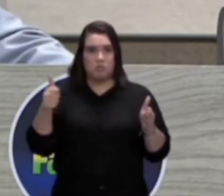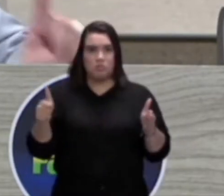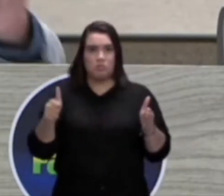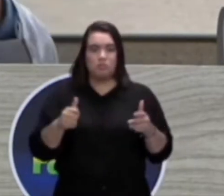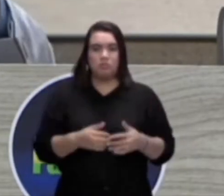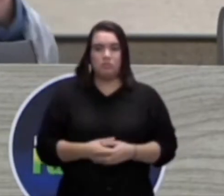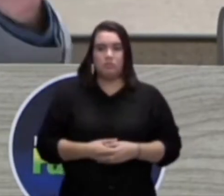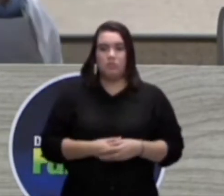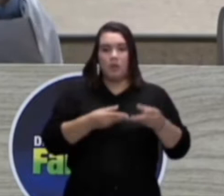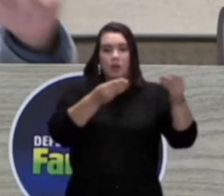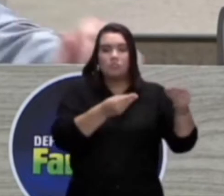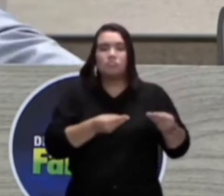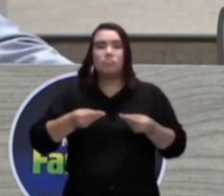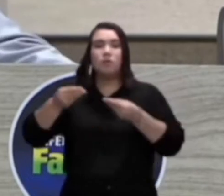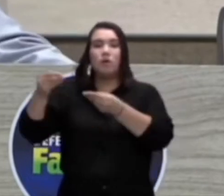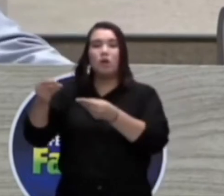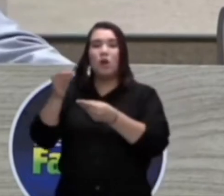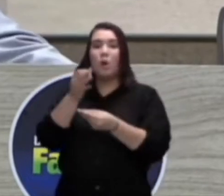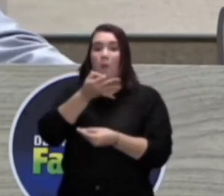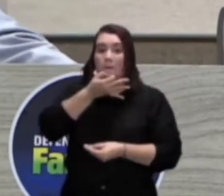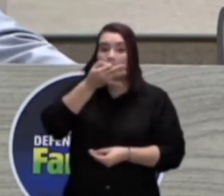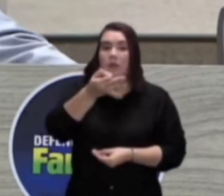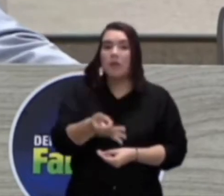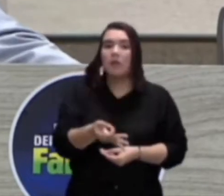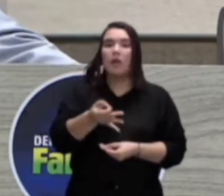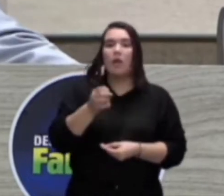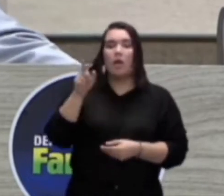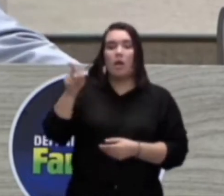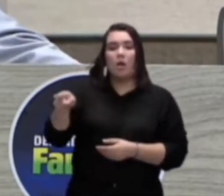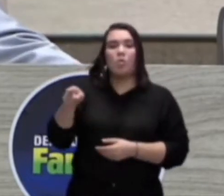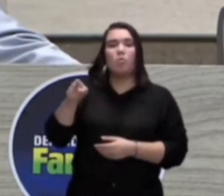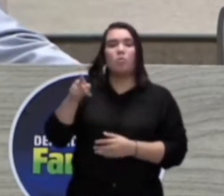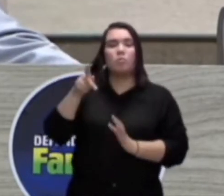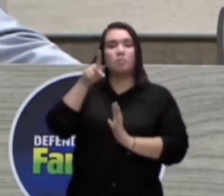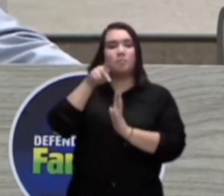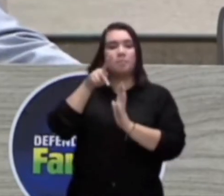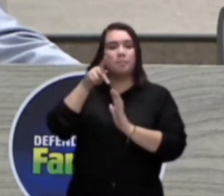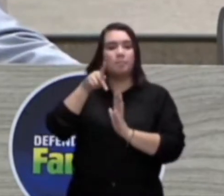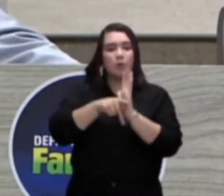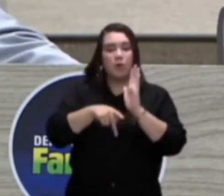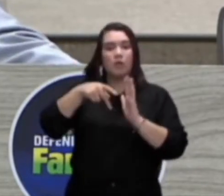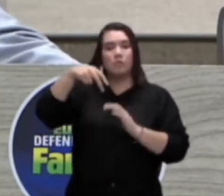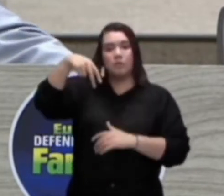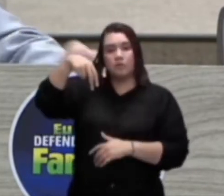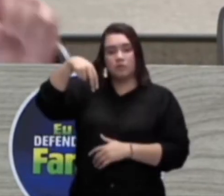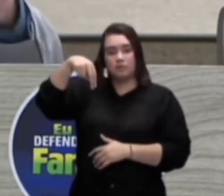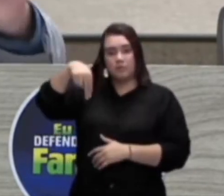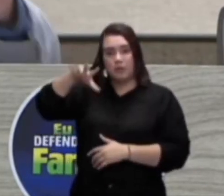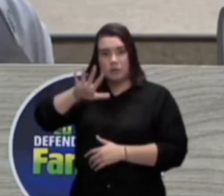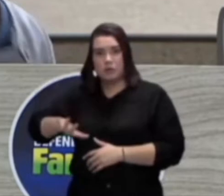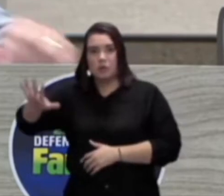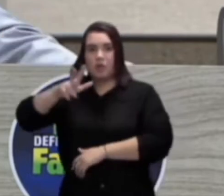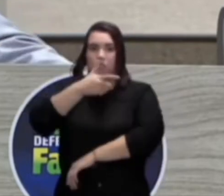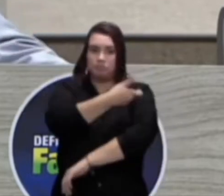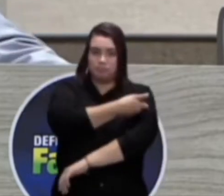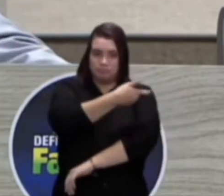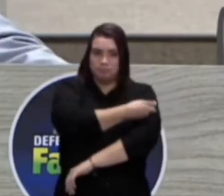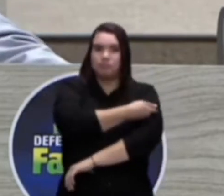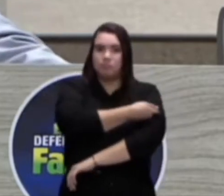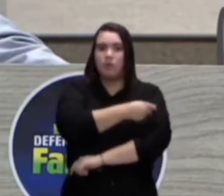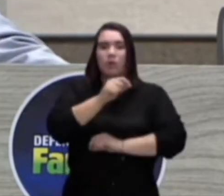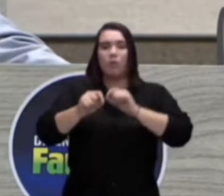encaminhou uma sugestão ao Programa Nacional de Imunizantes, PNI, para possível